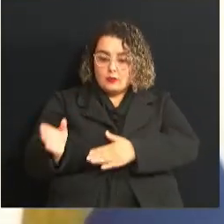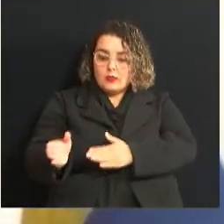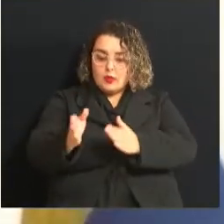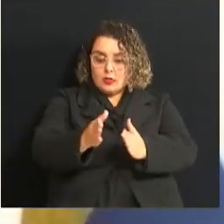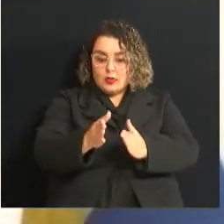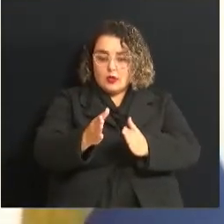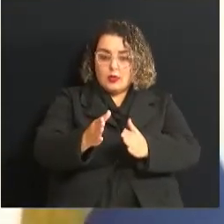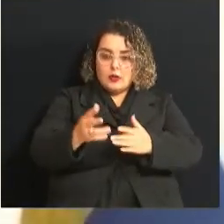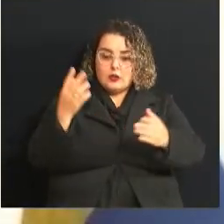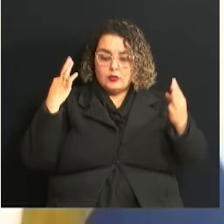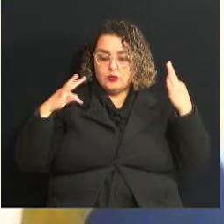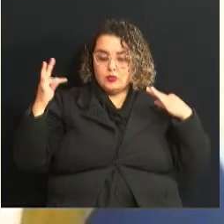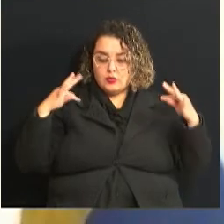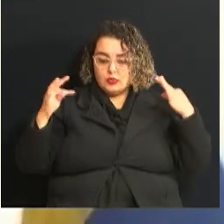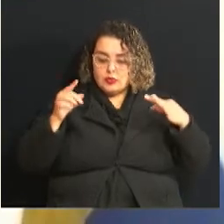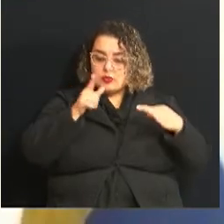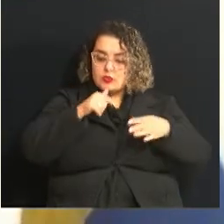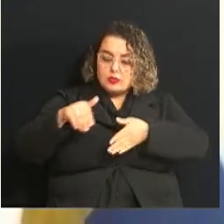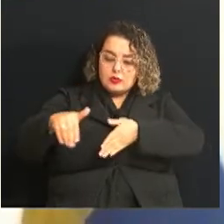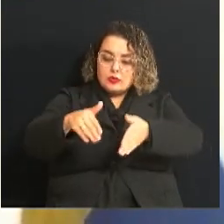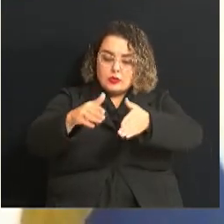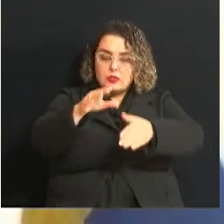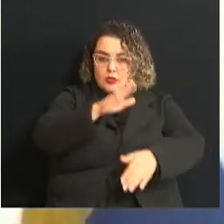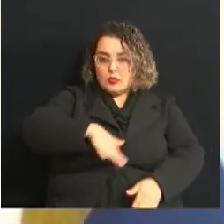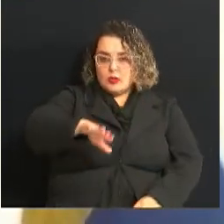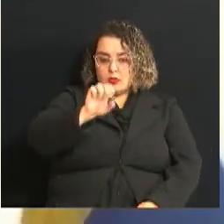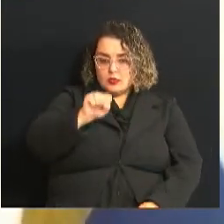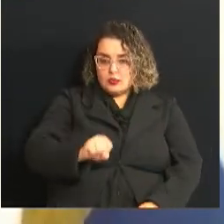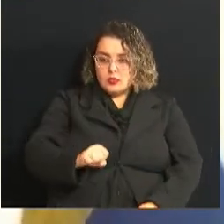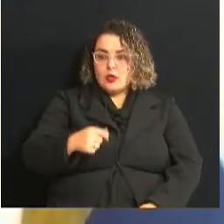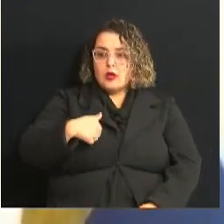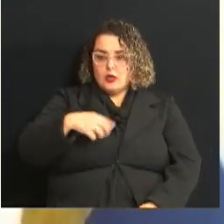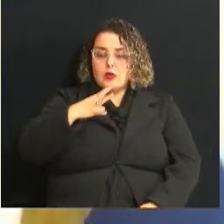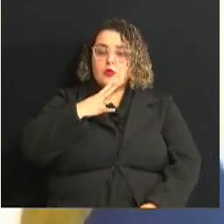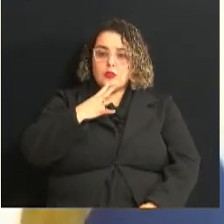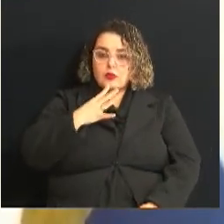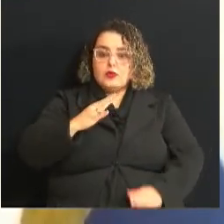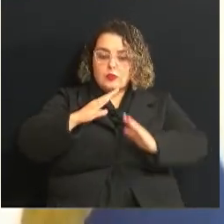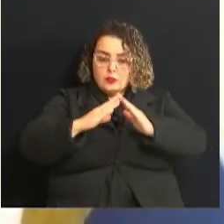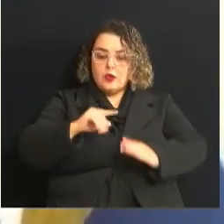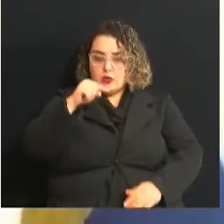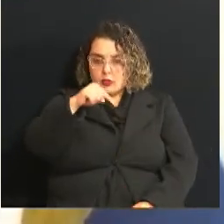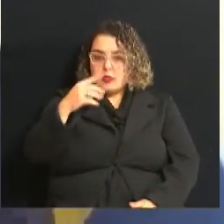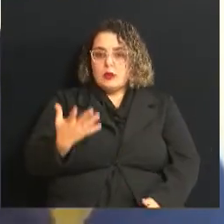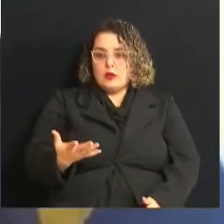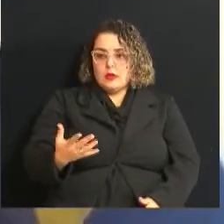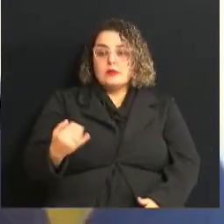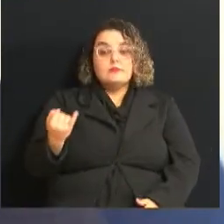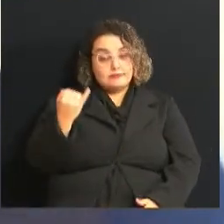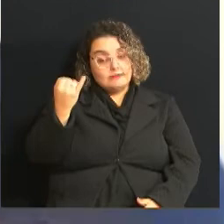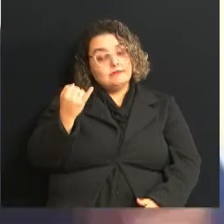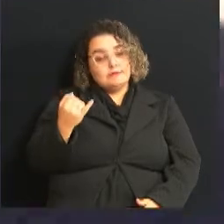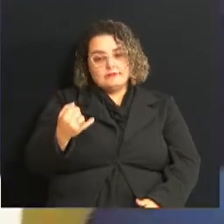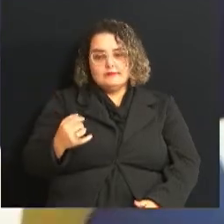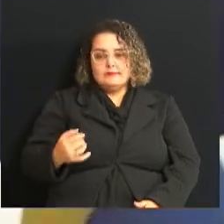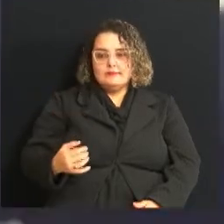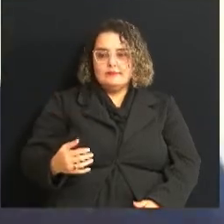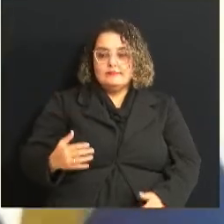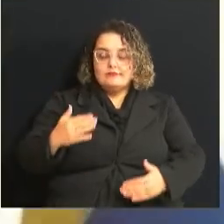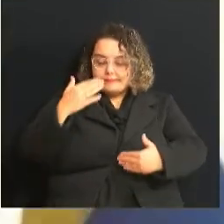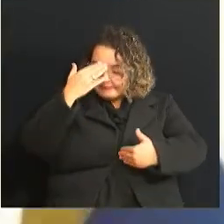na região sul de Campinas. Eu conheço, sou de lá e sei a importância disso. Então, fico muito grato de poder presidir